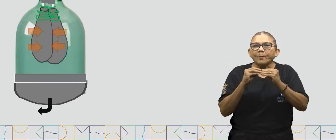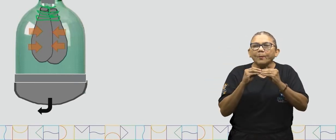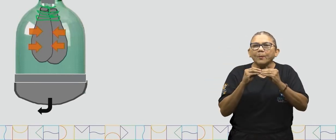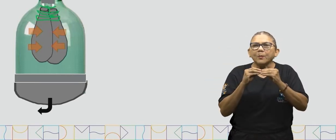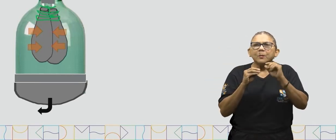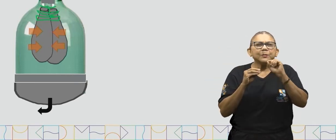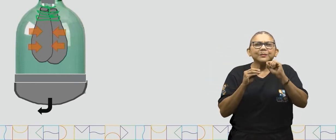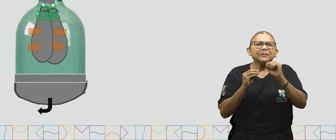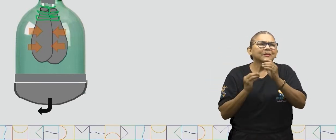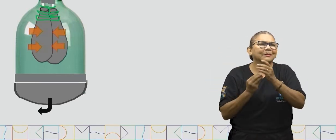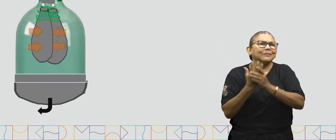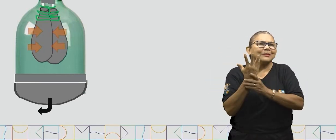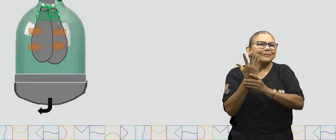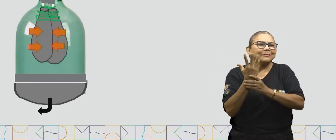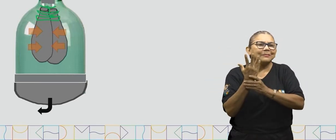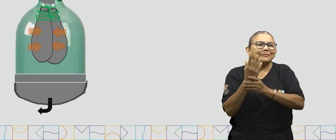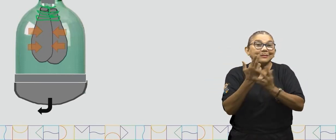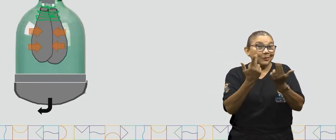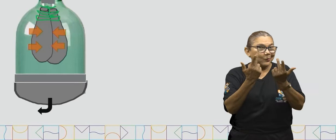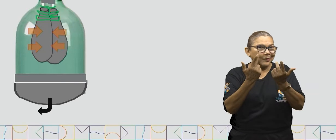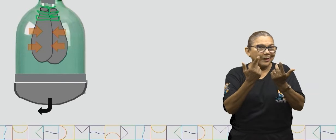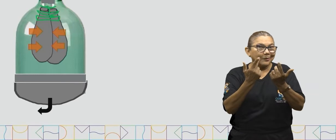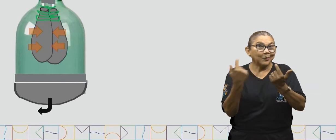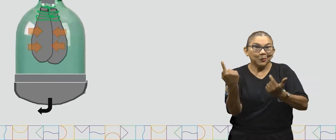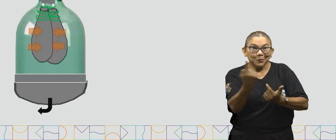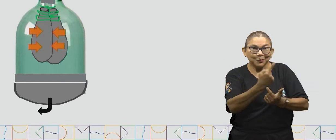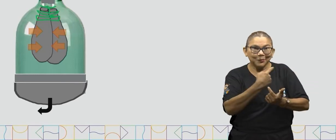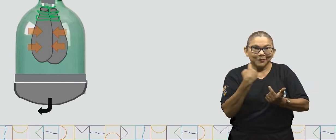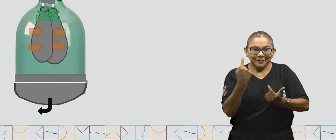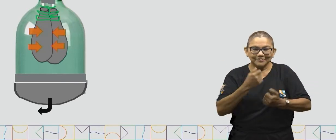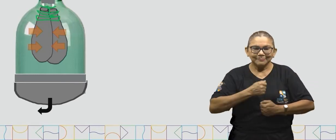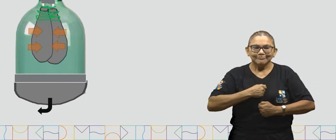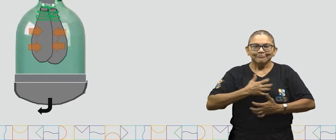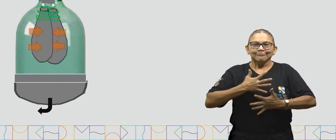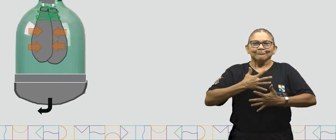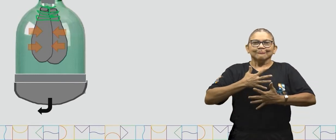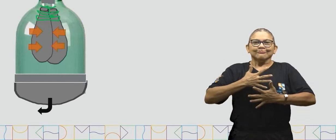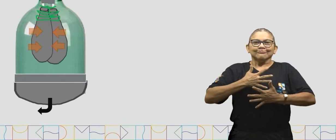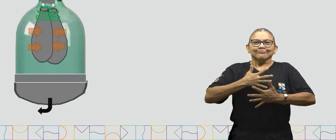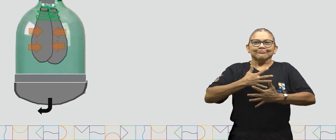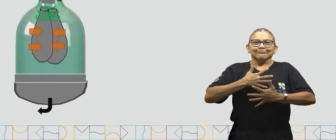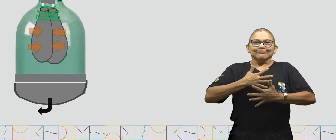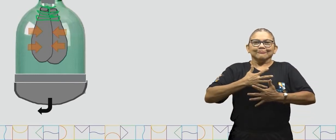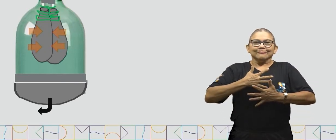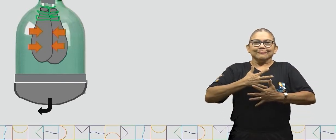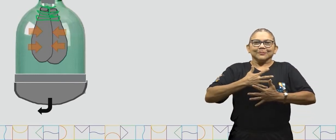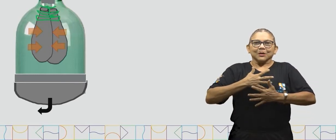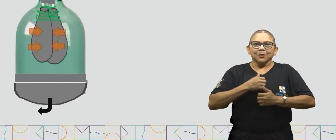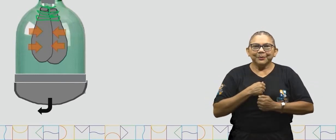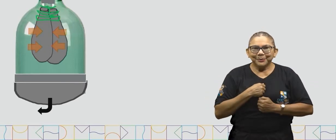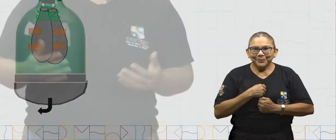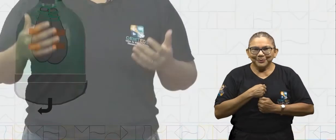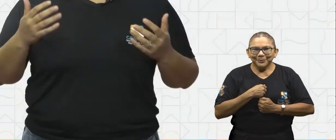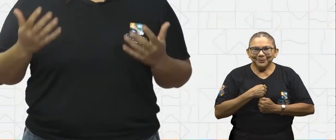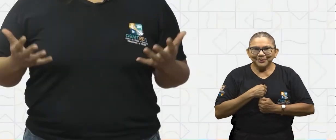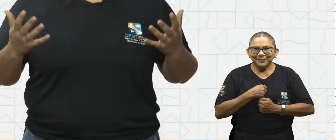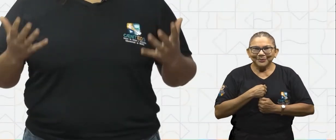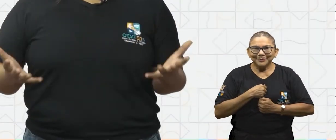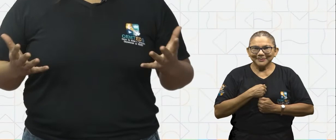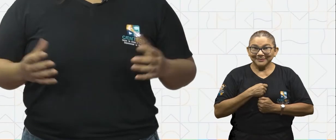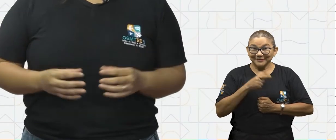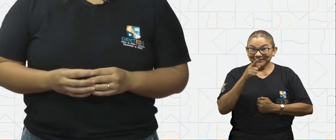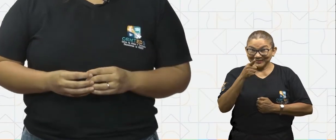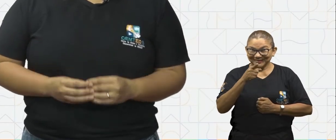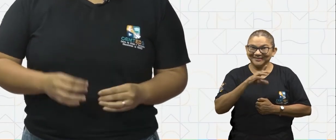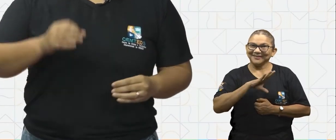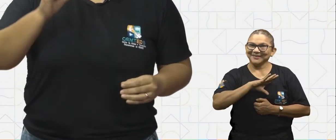ocorre na expiração. Quando expiramos, o diafragma sobe e o ar sai dos pulmões.